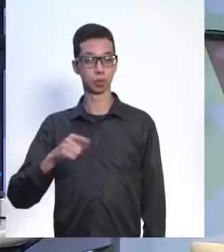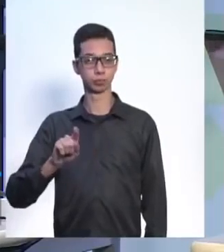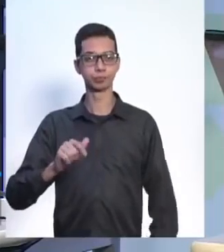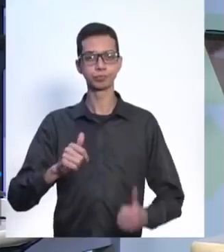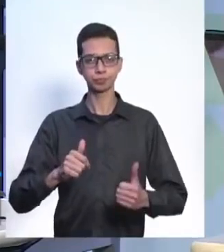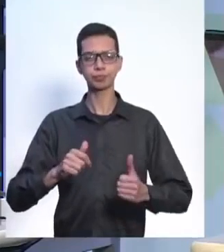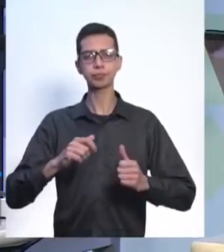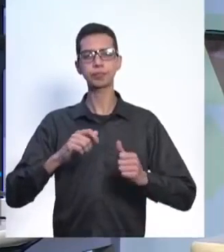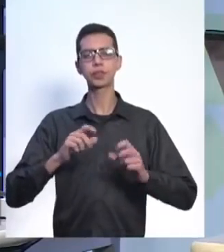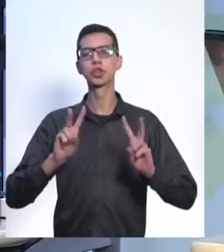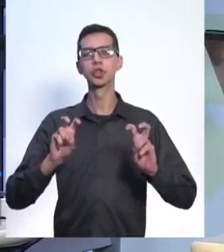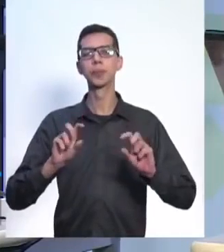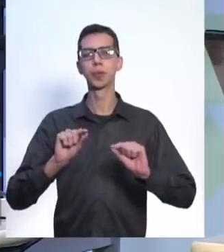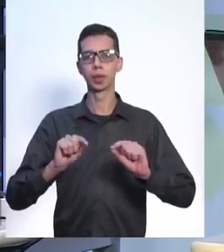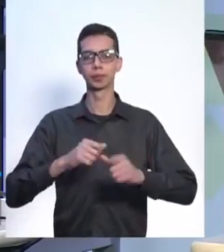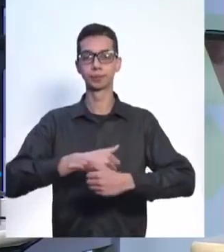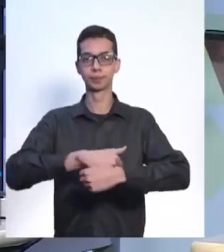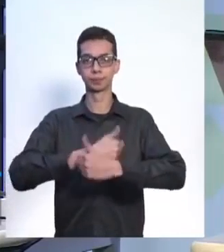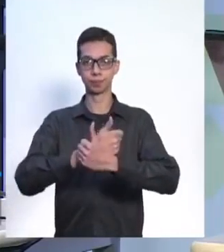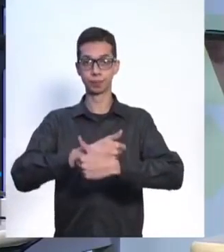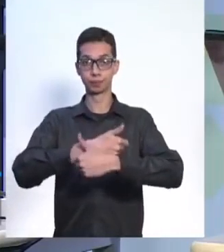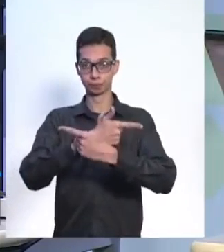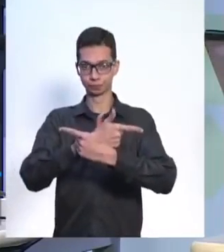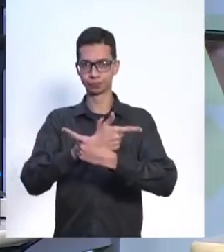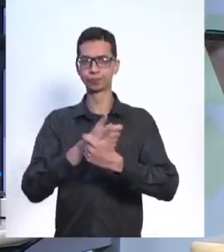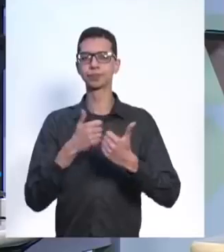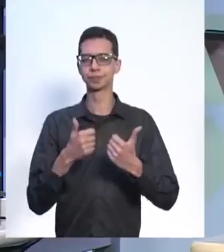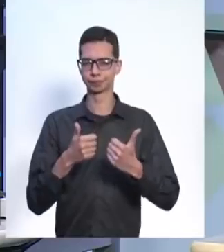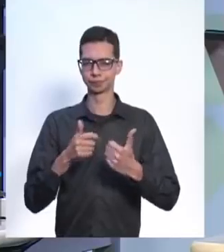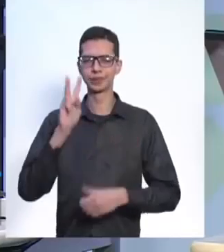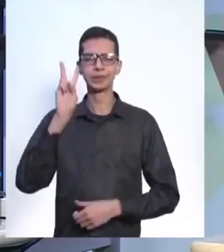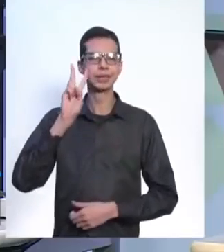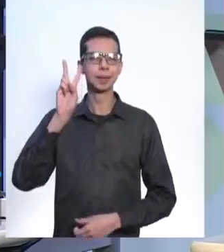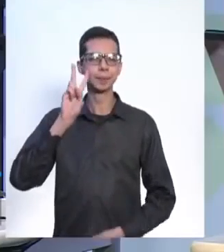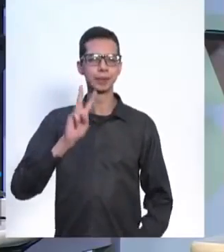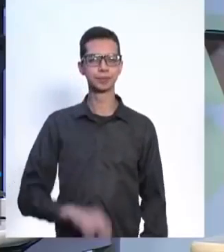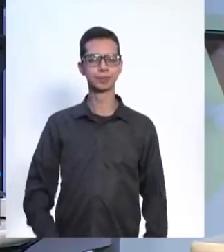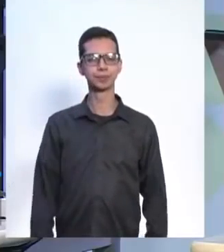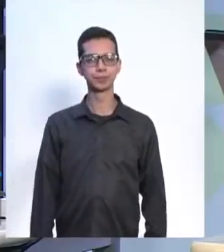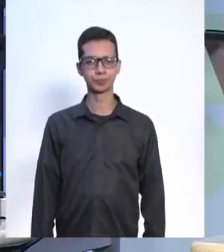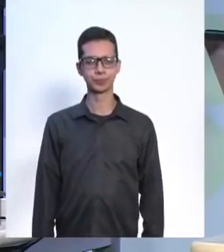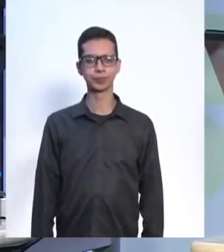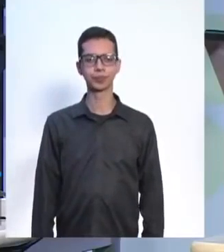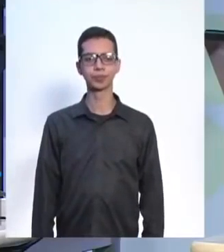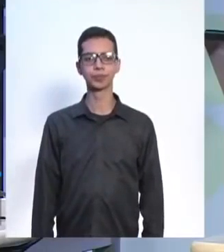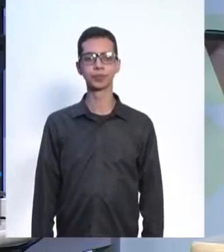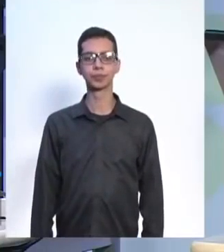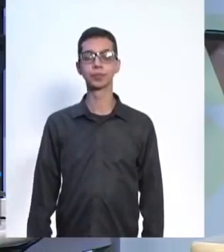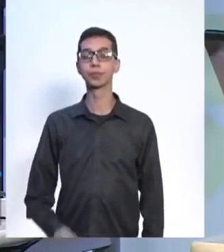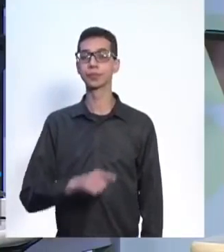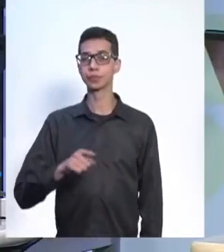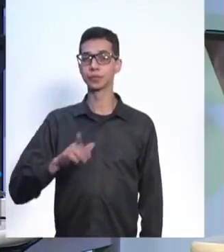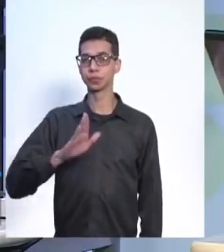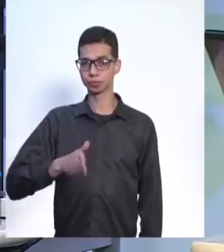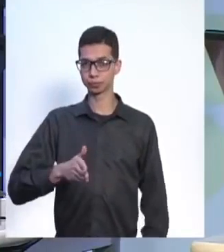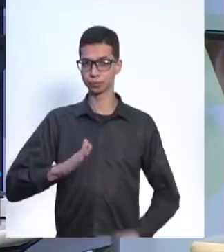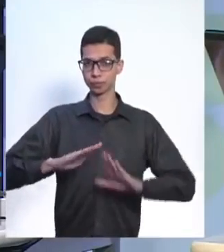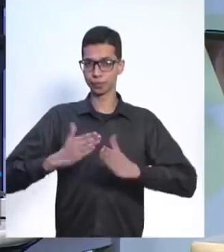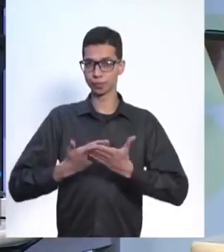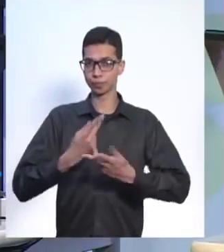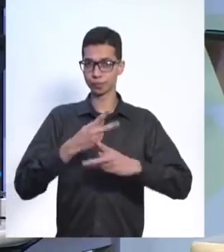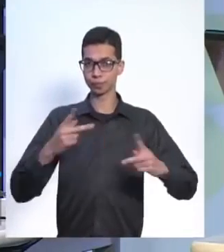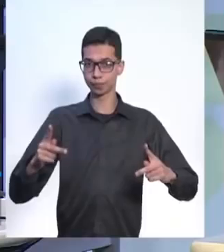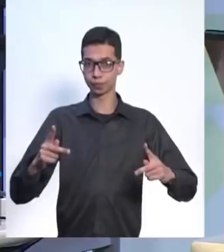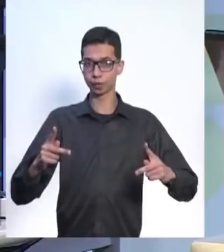do segundo grau, ok? Relembrar, né, pessoal? Muito bem. Se você já tiver pego lá na sua escola o Caderno do